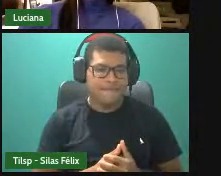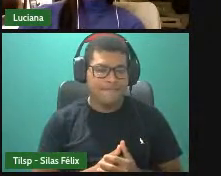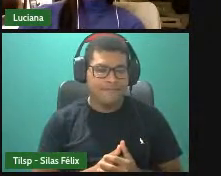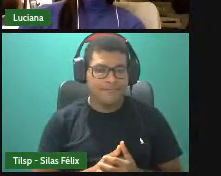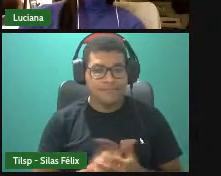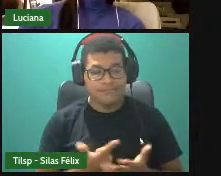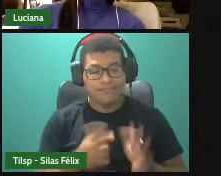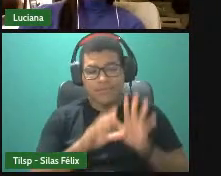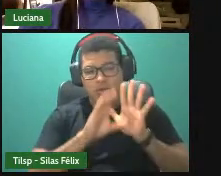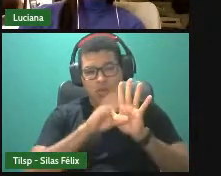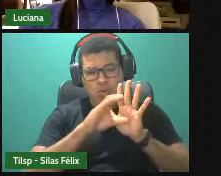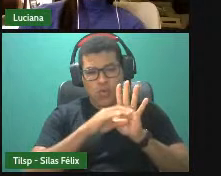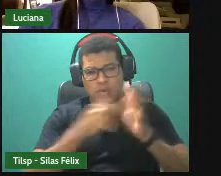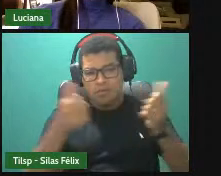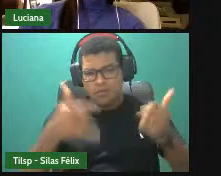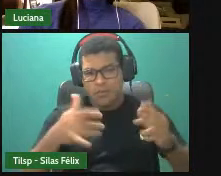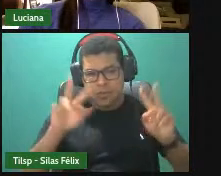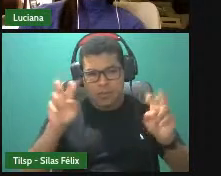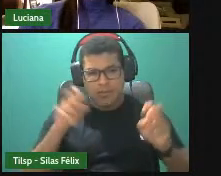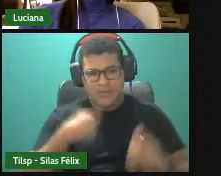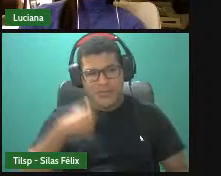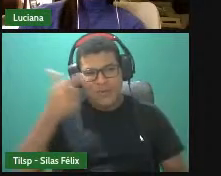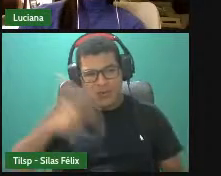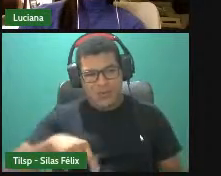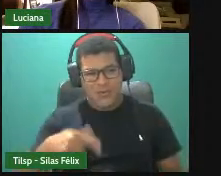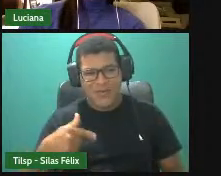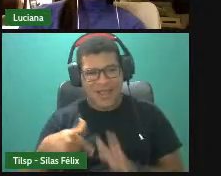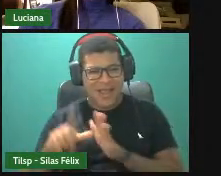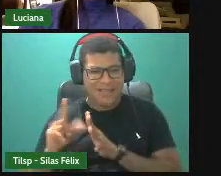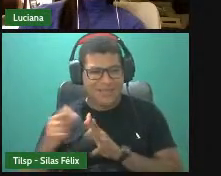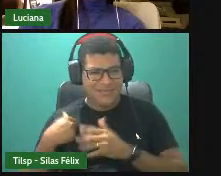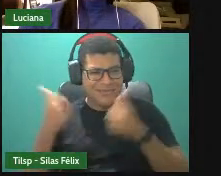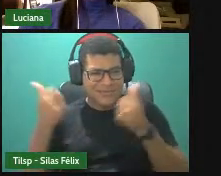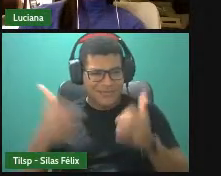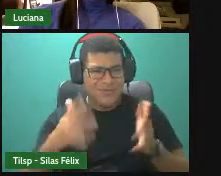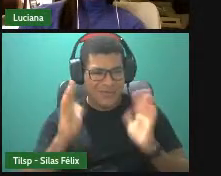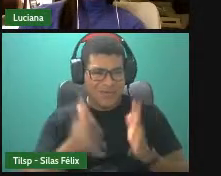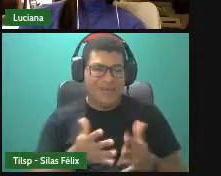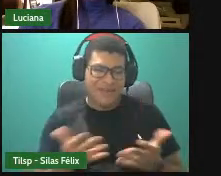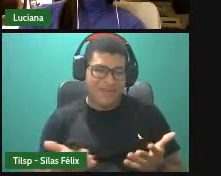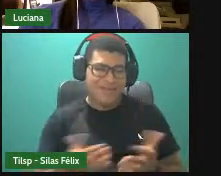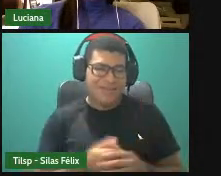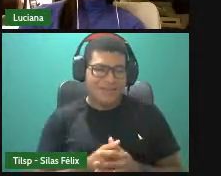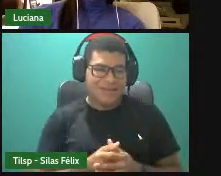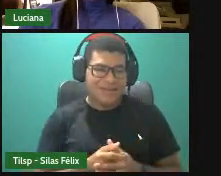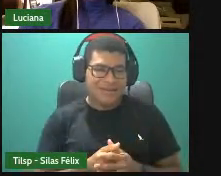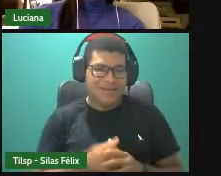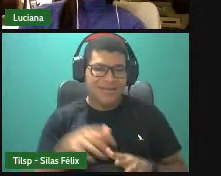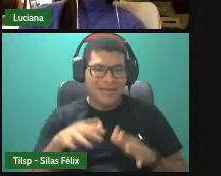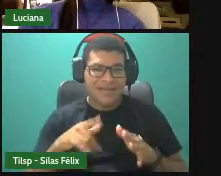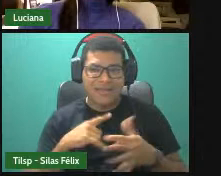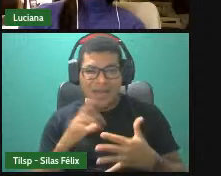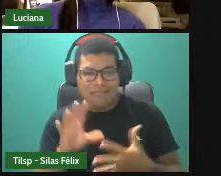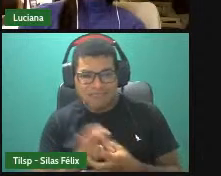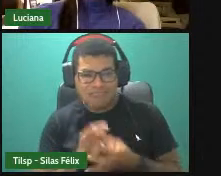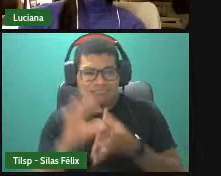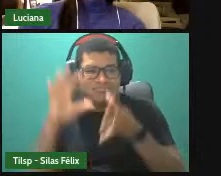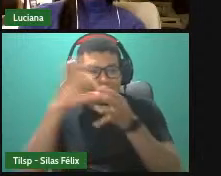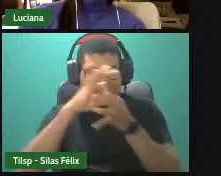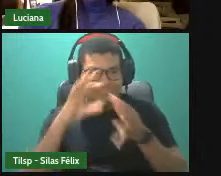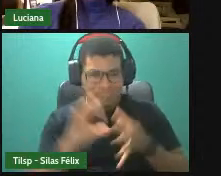Conceitualmente, então, só meio que repetindo o que já foi dito, né? As coisas acabam se entrecruzando mesmo. Se a gente